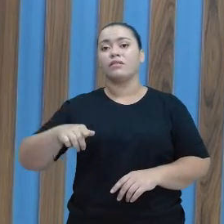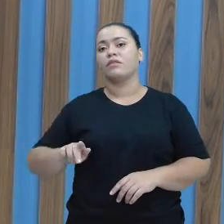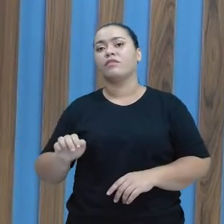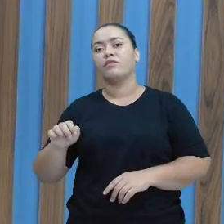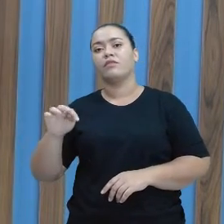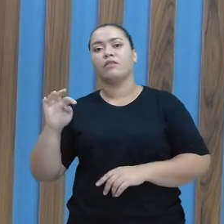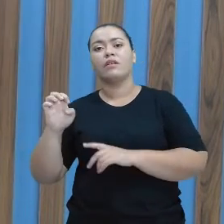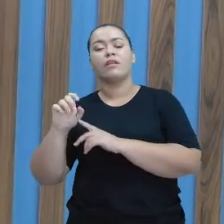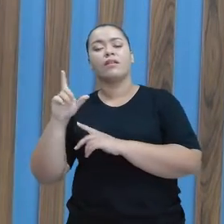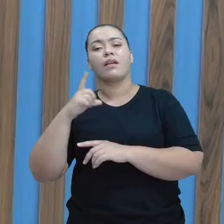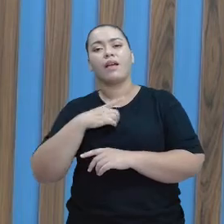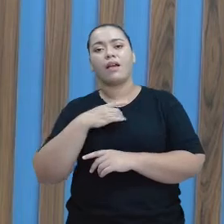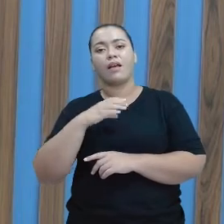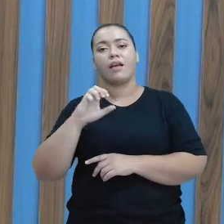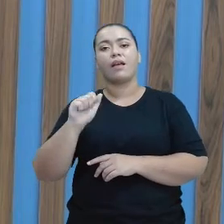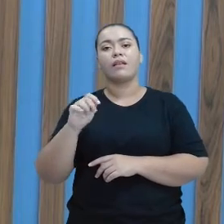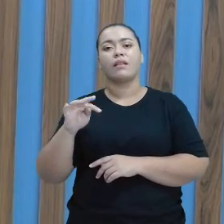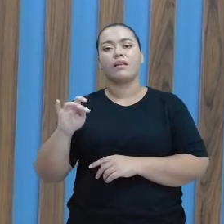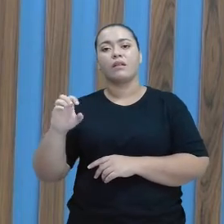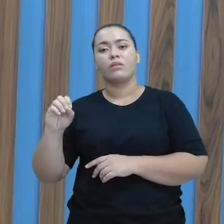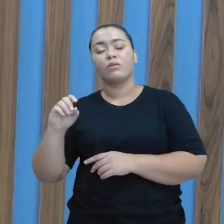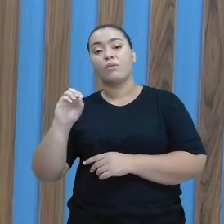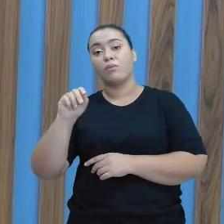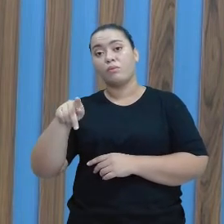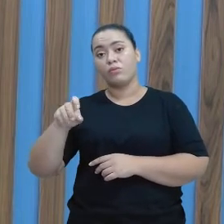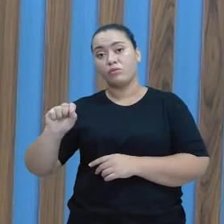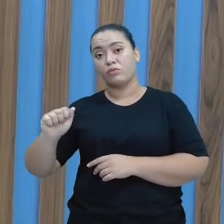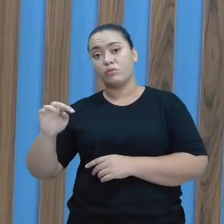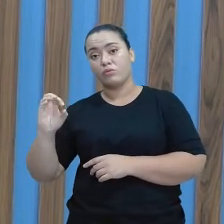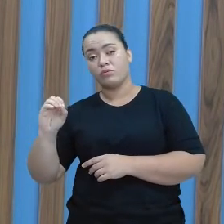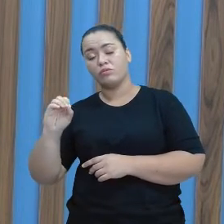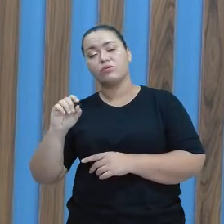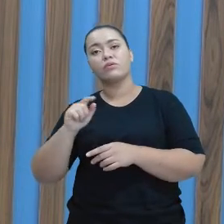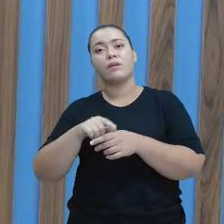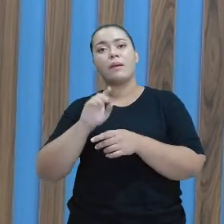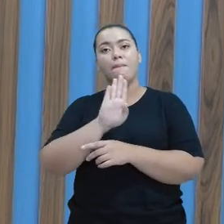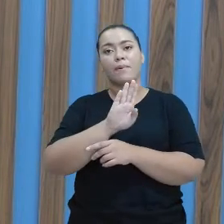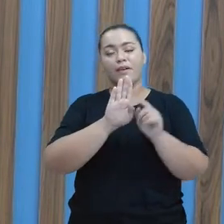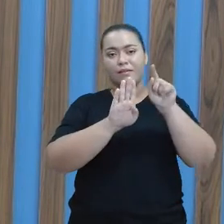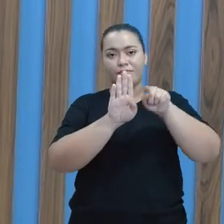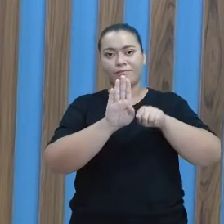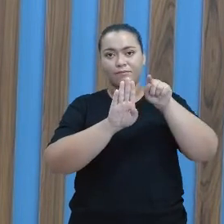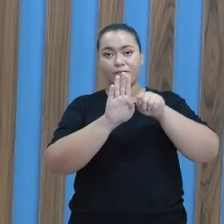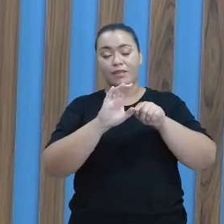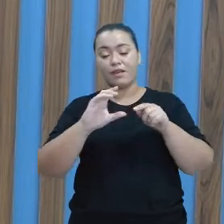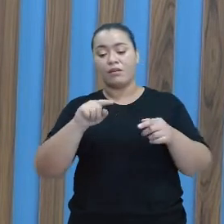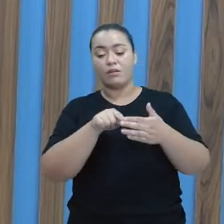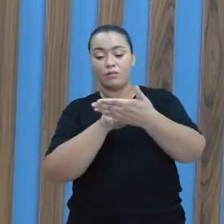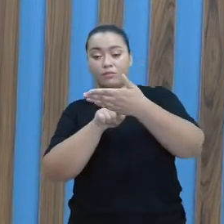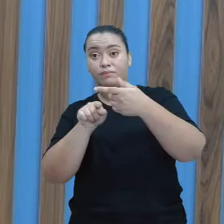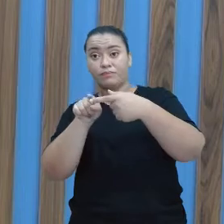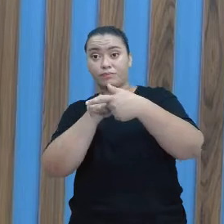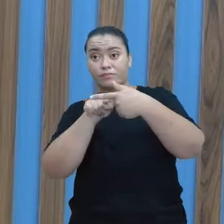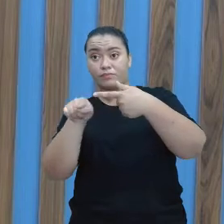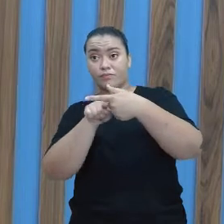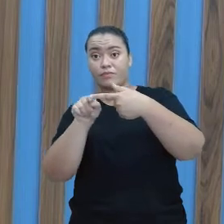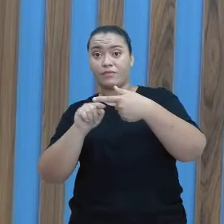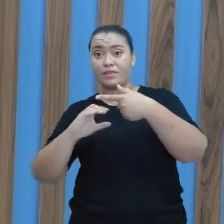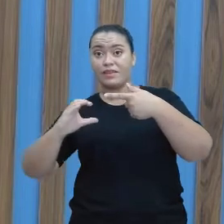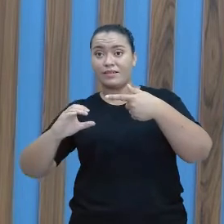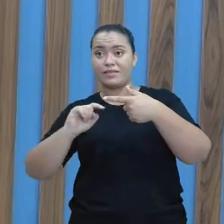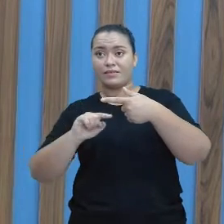cateto adjacente. O alfa está aqui, oposto é o B, e o adjacente é o C. Olha, B sobre